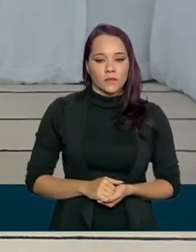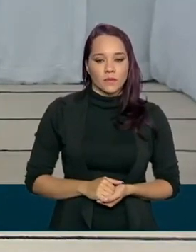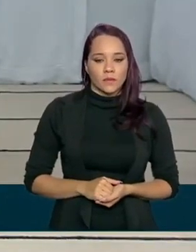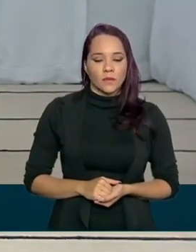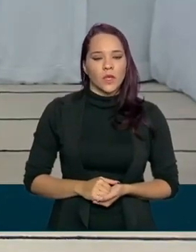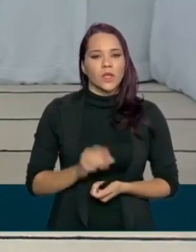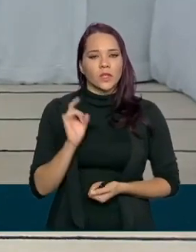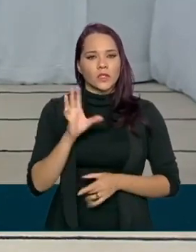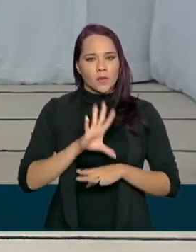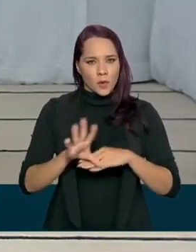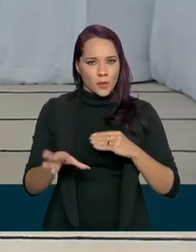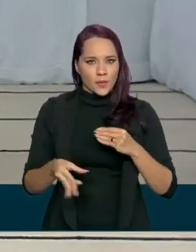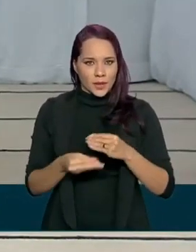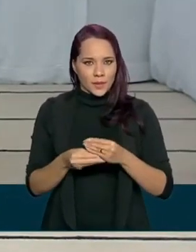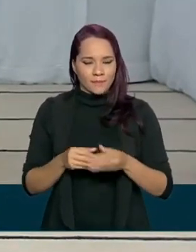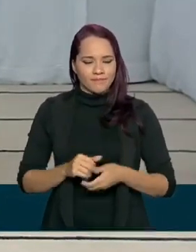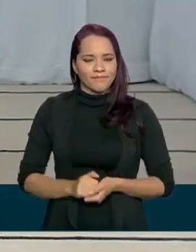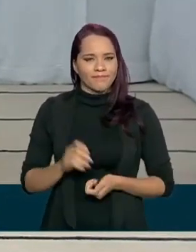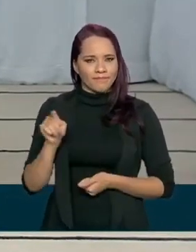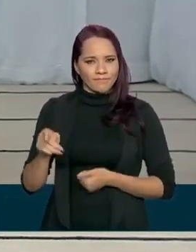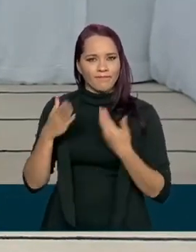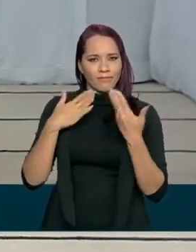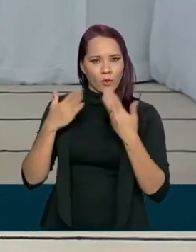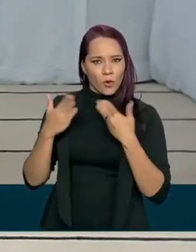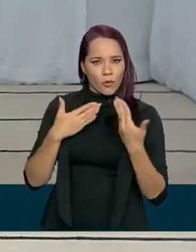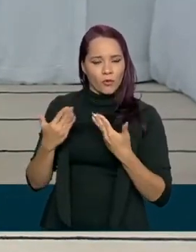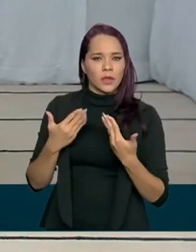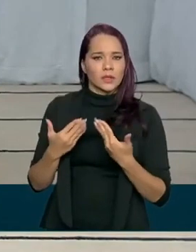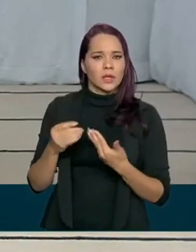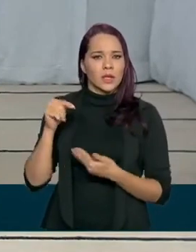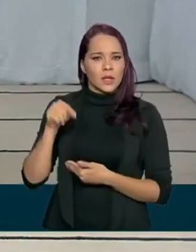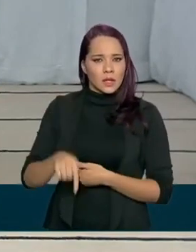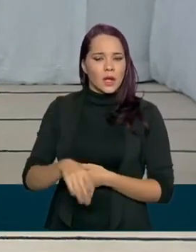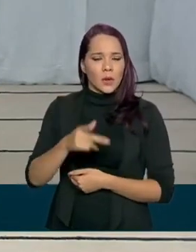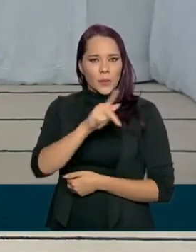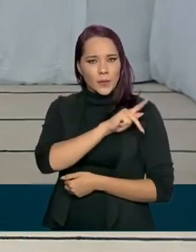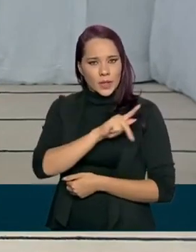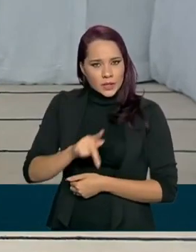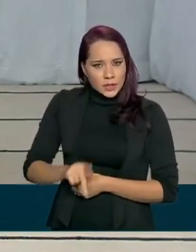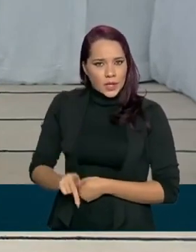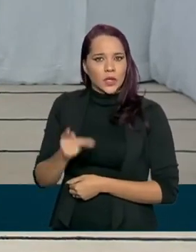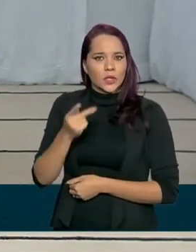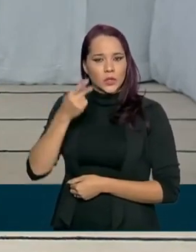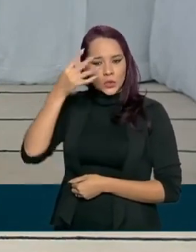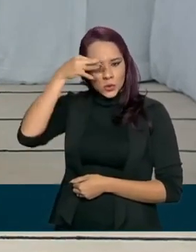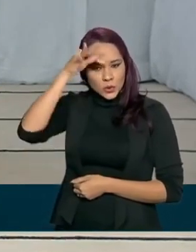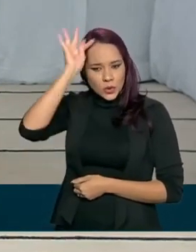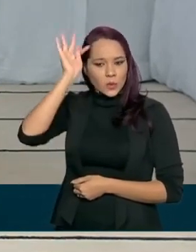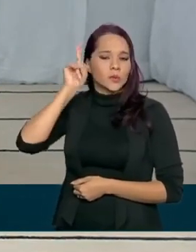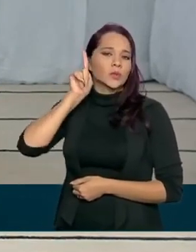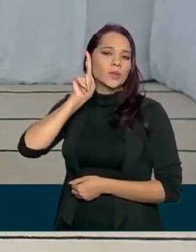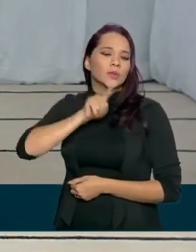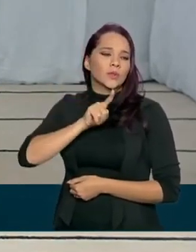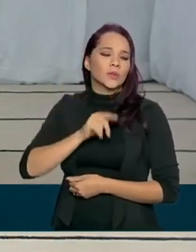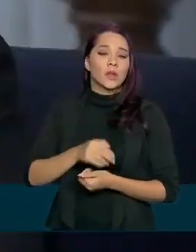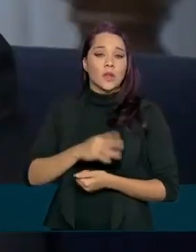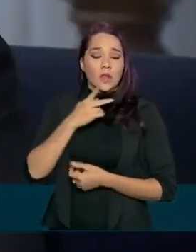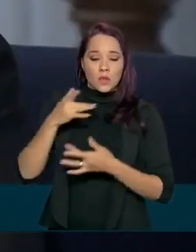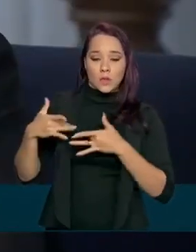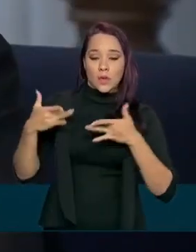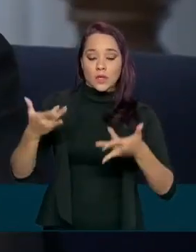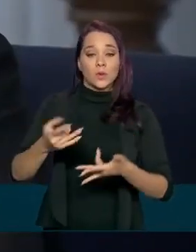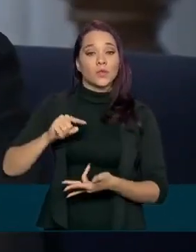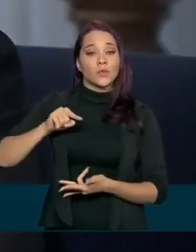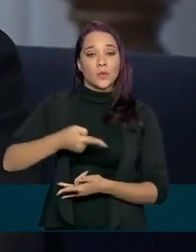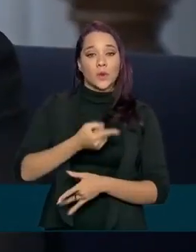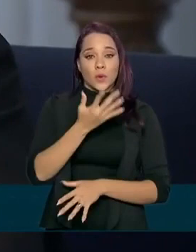é só para complementar permite a nessa nessa nossa conversa com o pessoal não tem a semana passada que você teve presente essa doação de